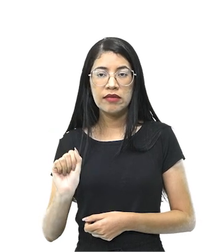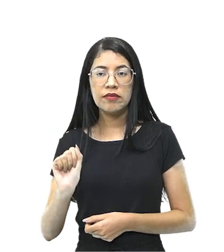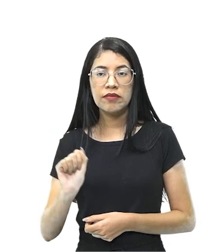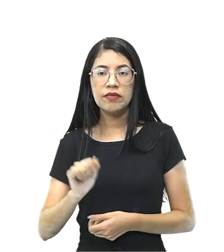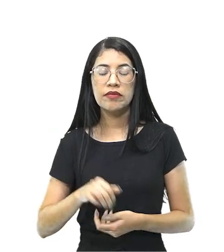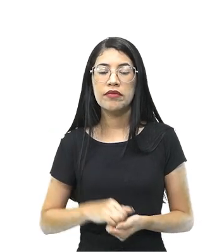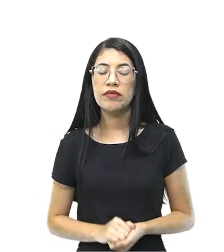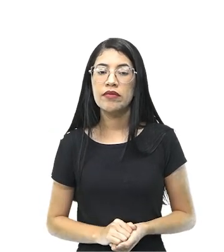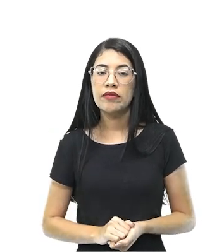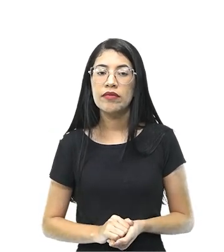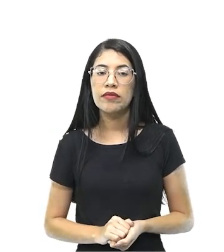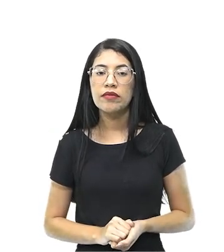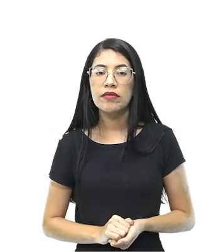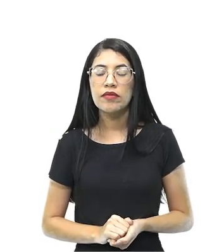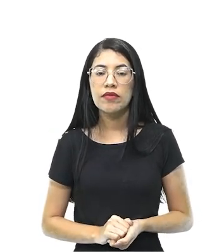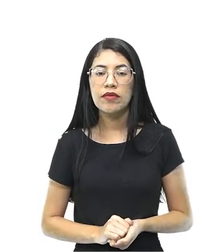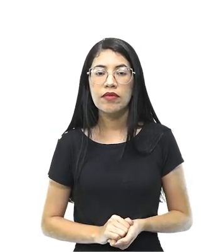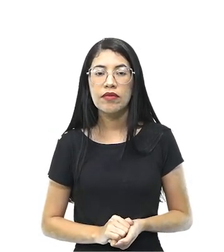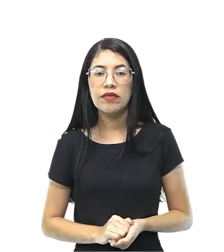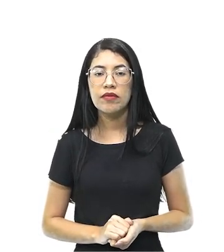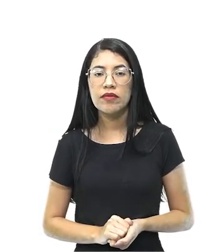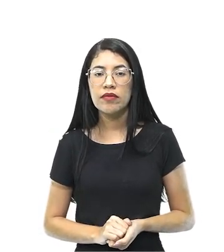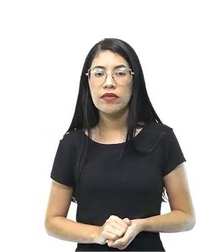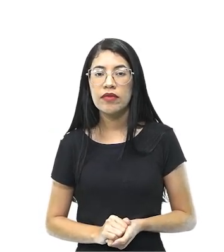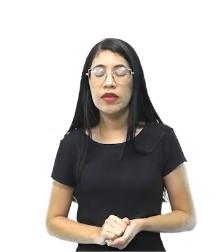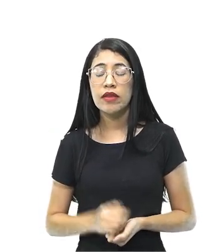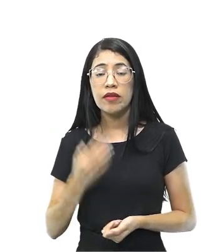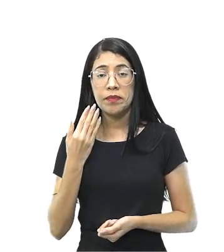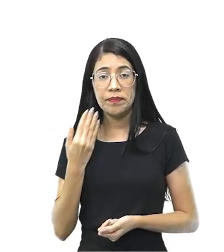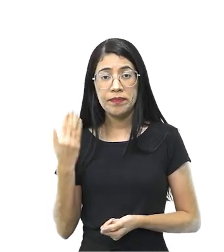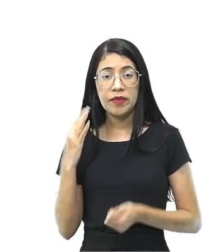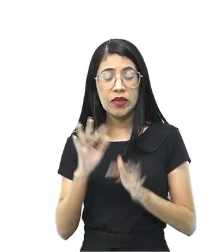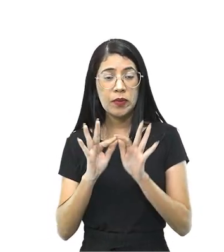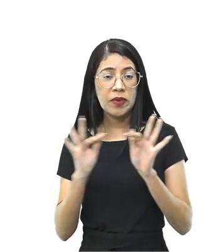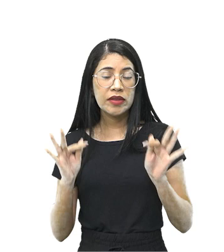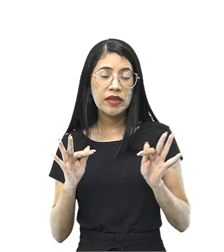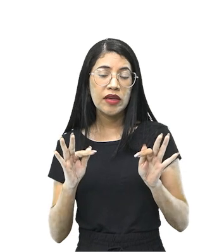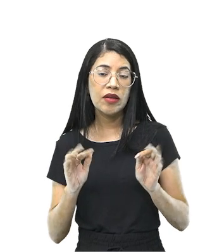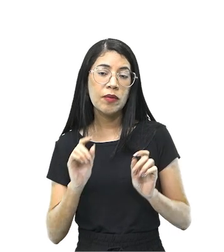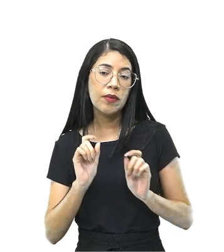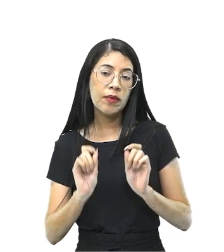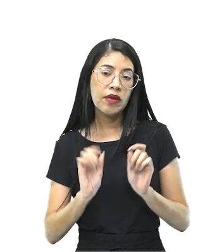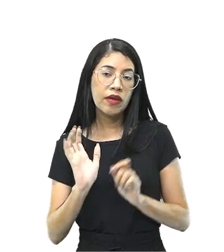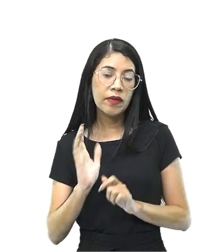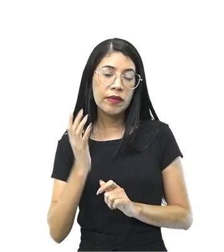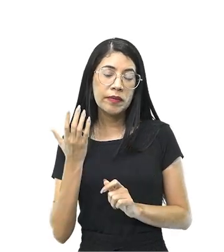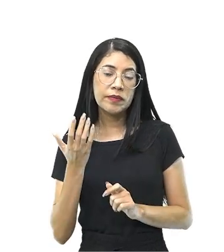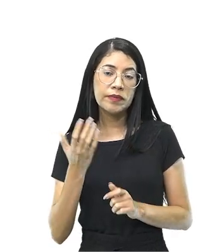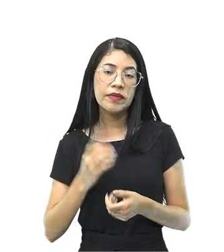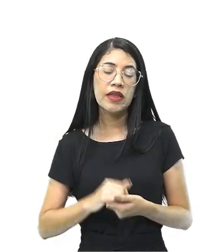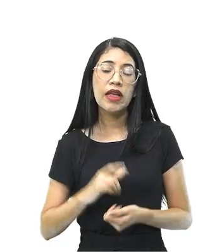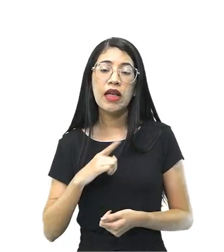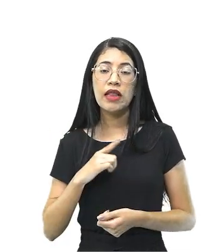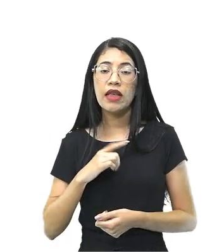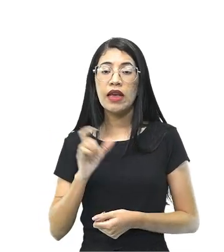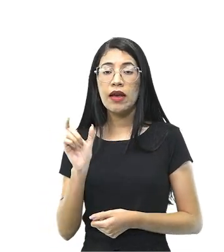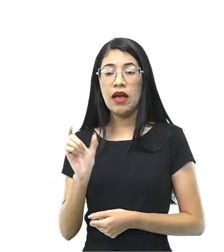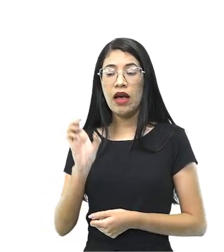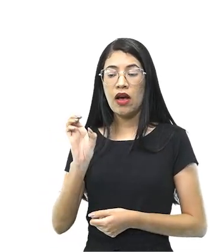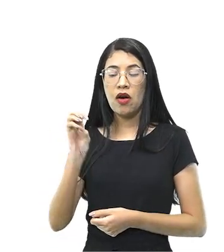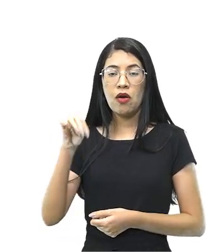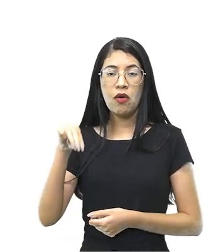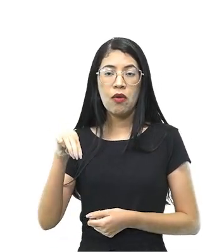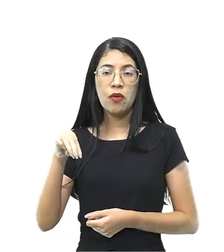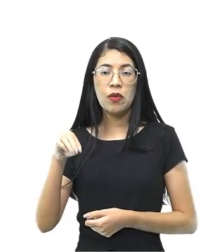Eles virão com certeza. Nesse caso aqui, eu tenho o termo com